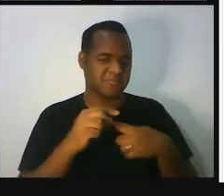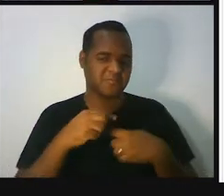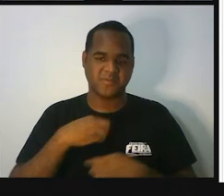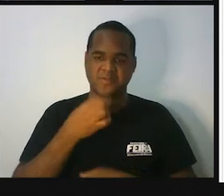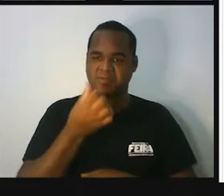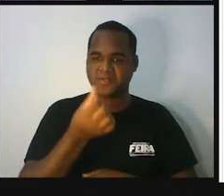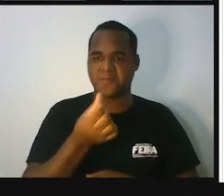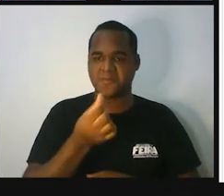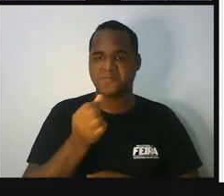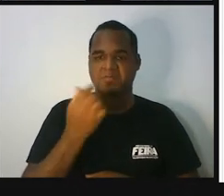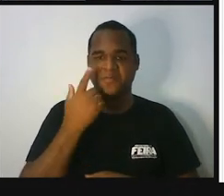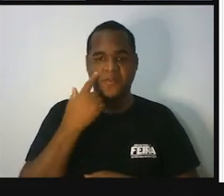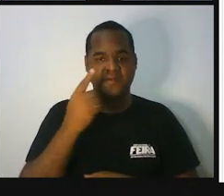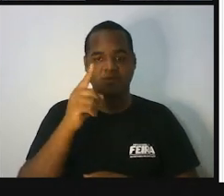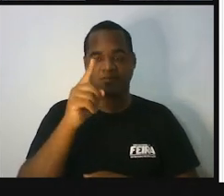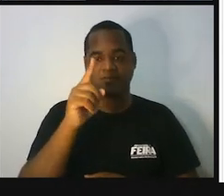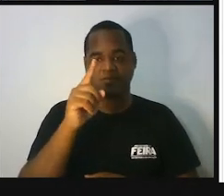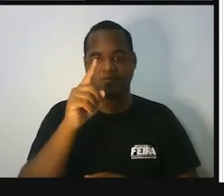contar ali, ó.